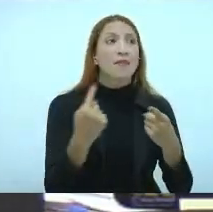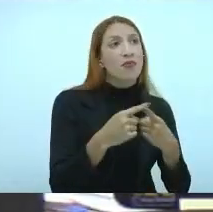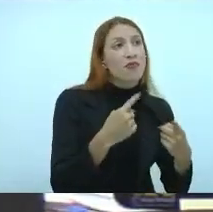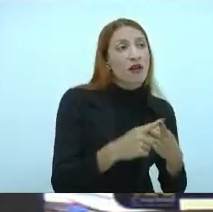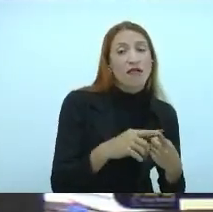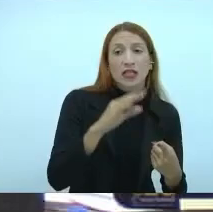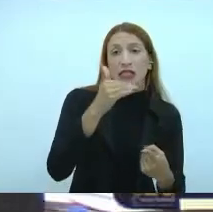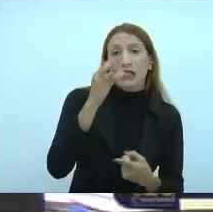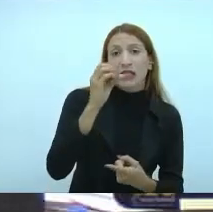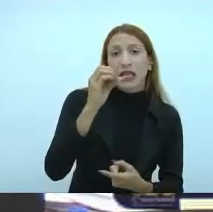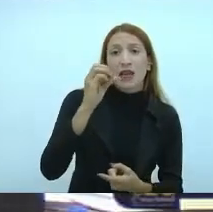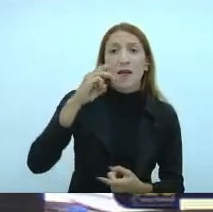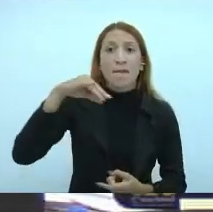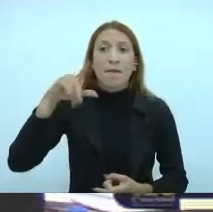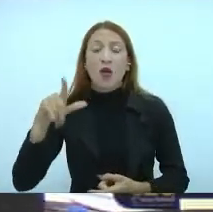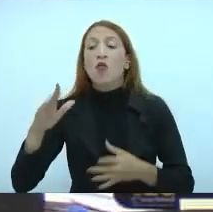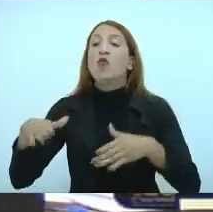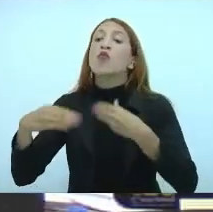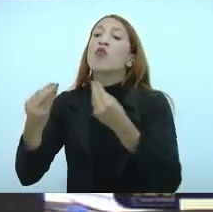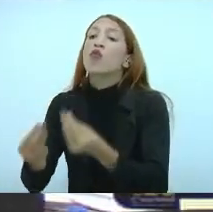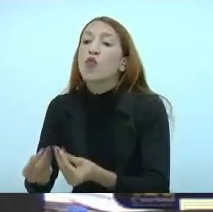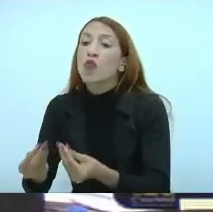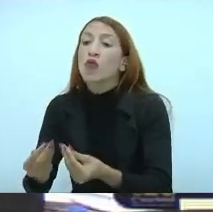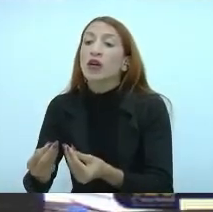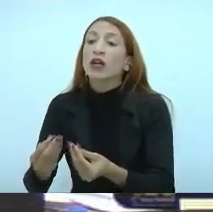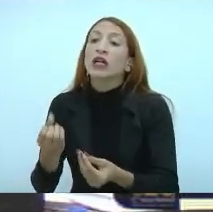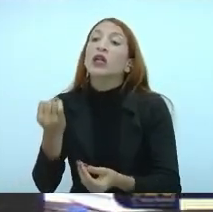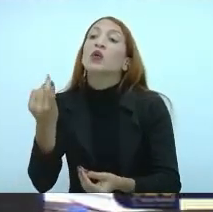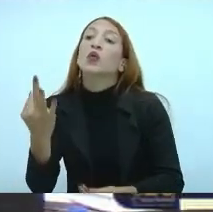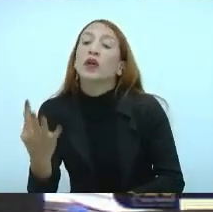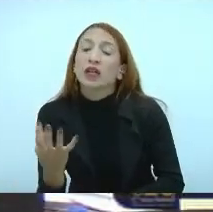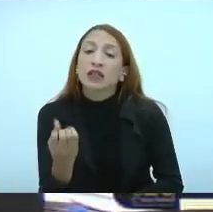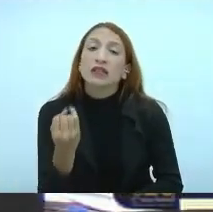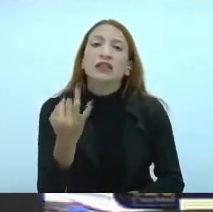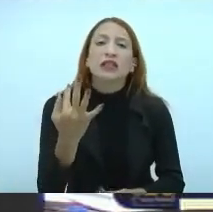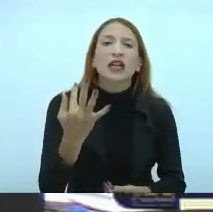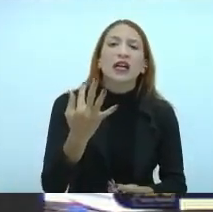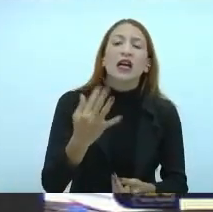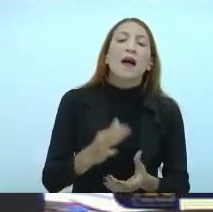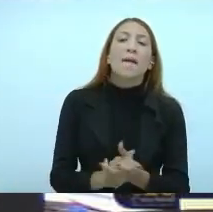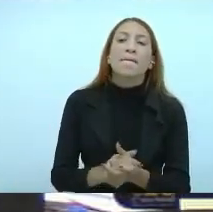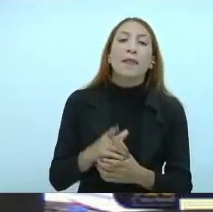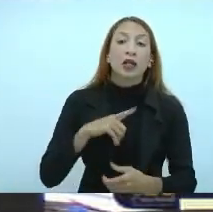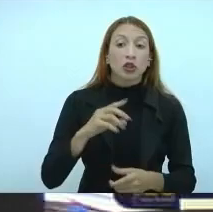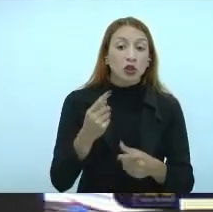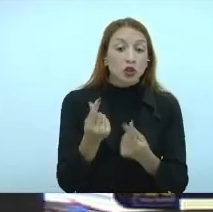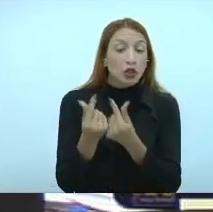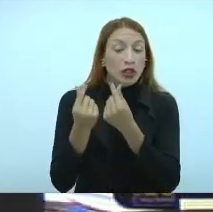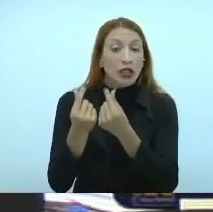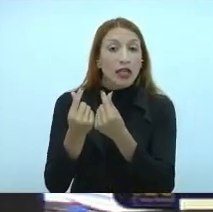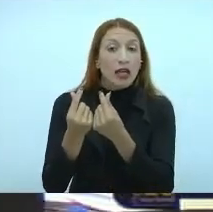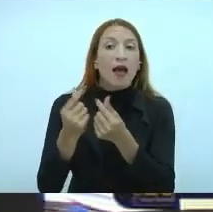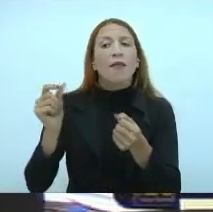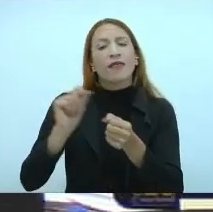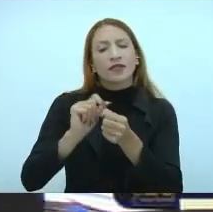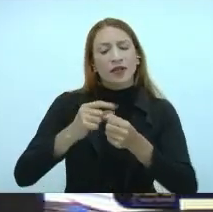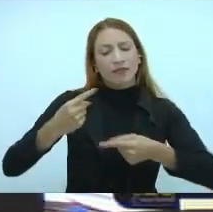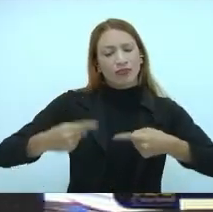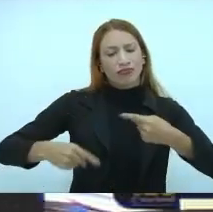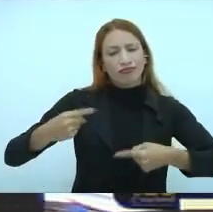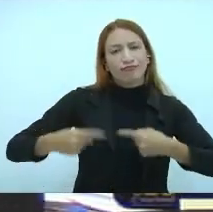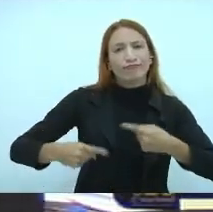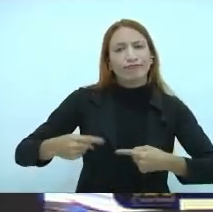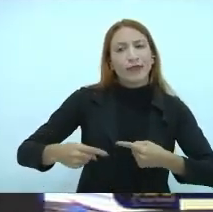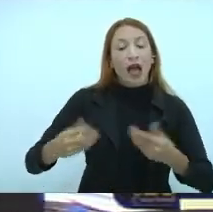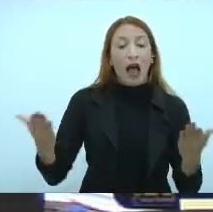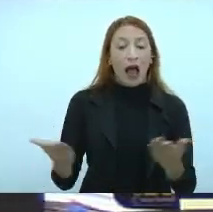100.000 para prestar e quantos milhões que deu para Porto Seguro e tabela Conta aí porque Para quê Para fazer política lá não deu certo